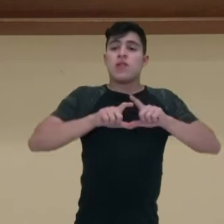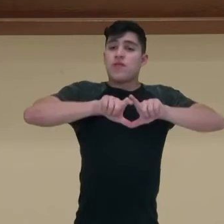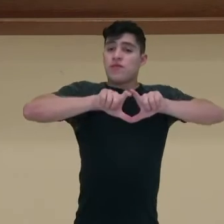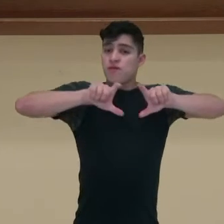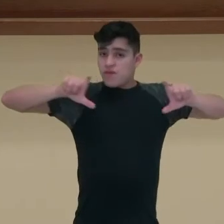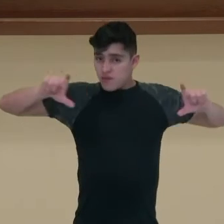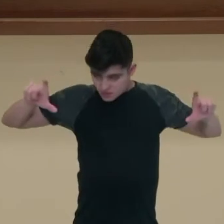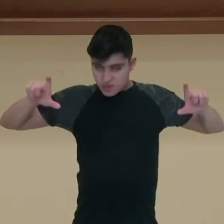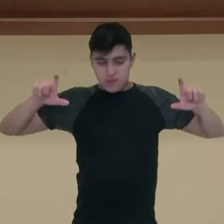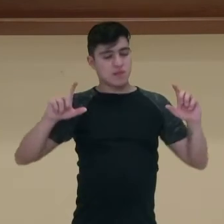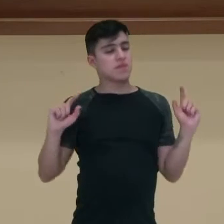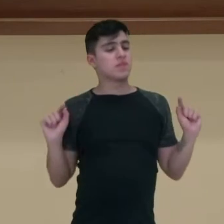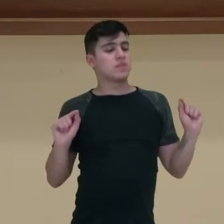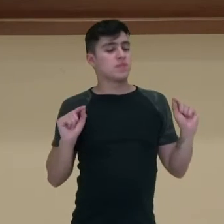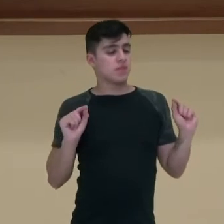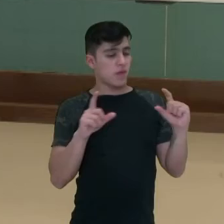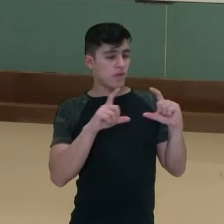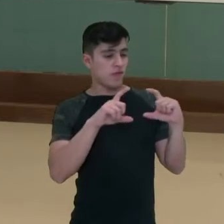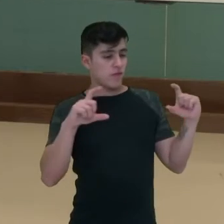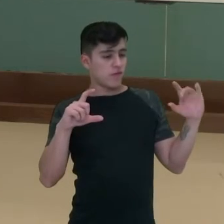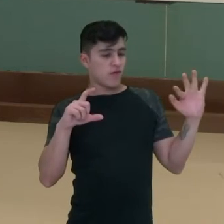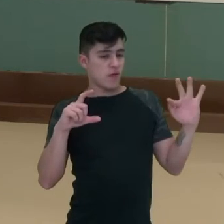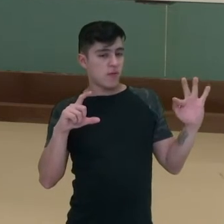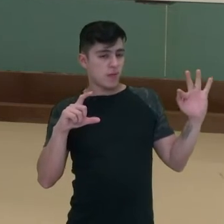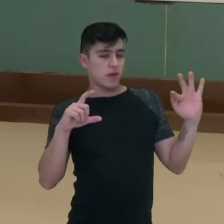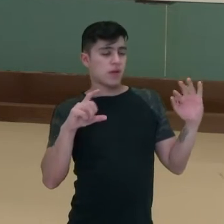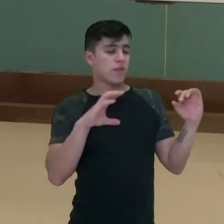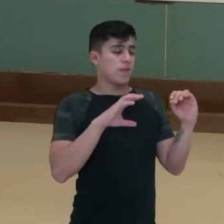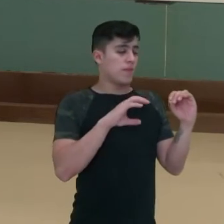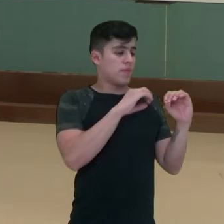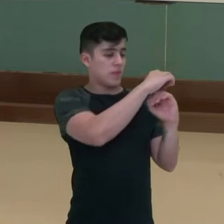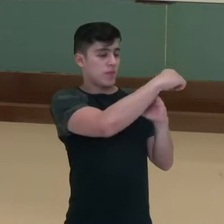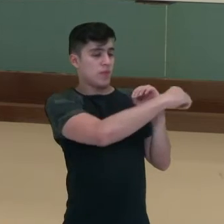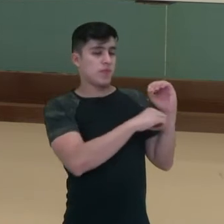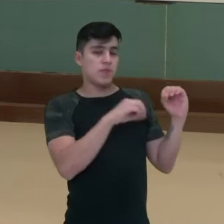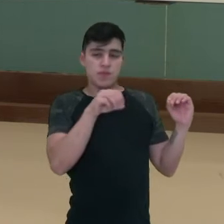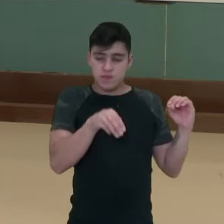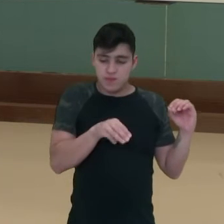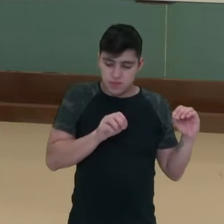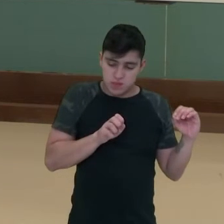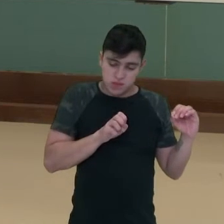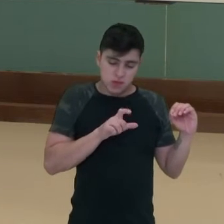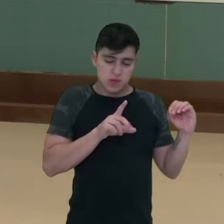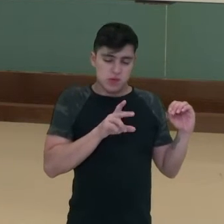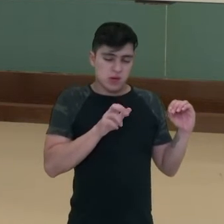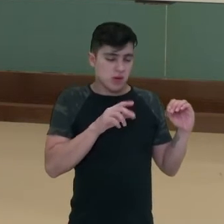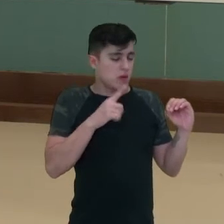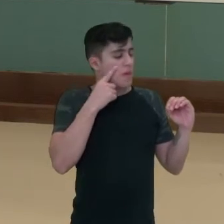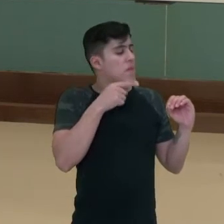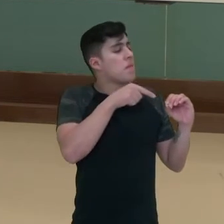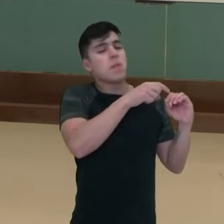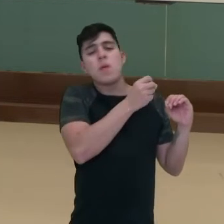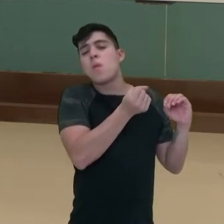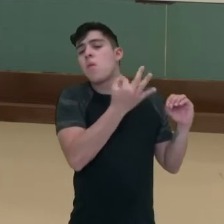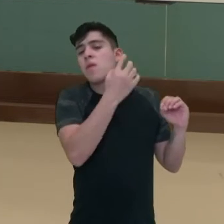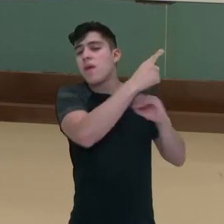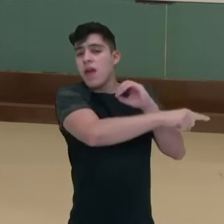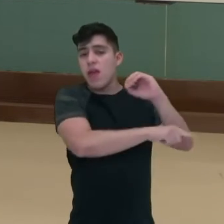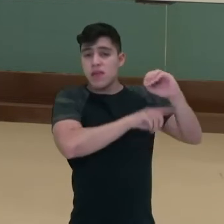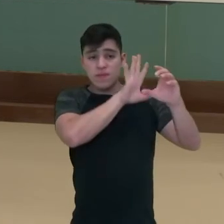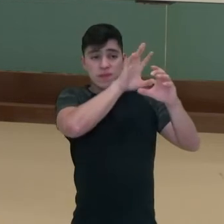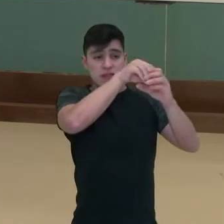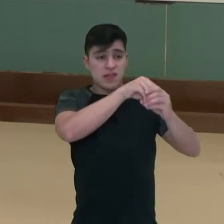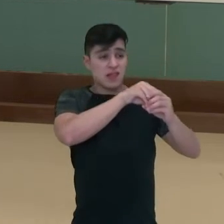fórmula molecular. Essa fórmula molecular, ela indica a quantidade de átomos que cada